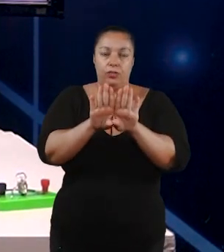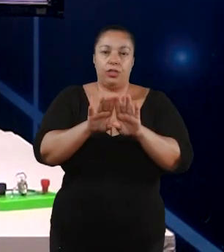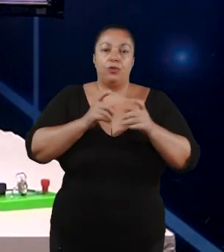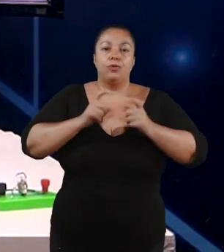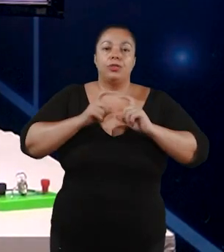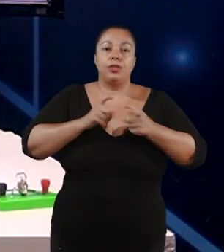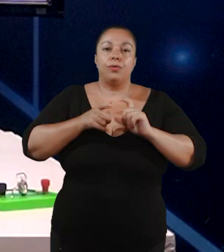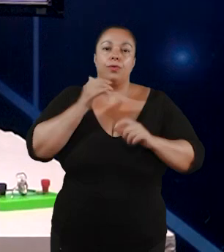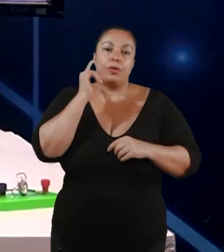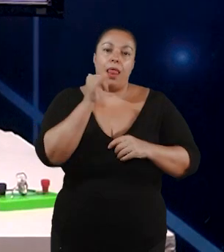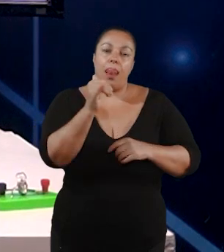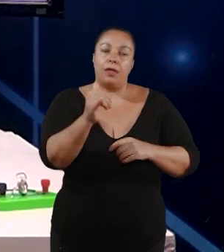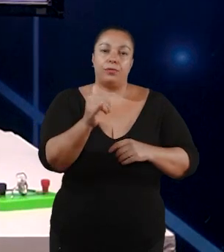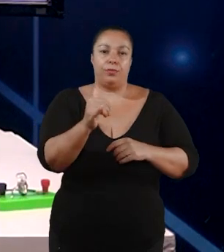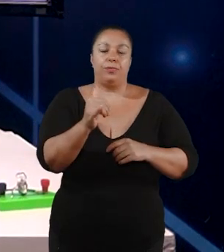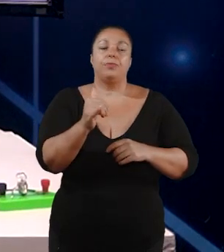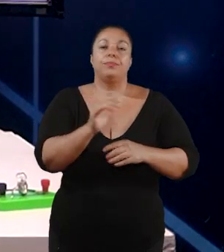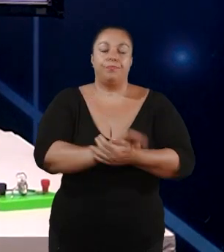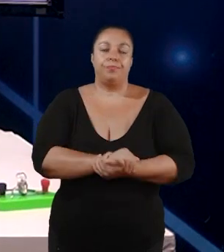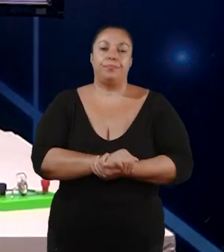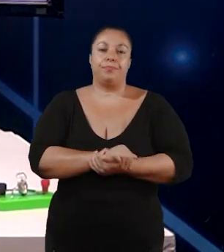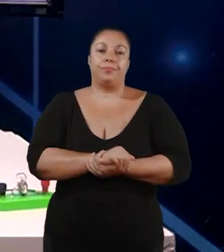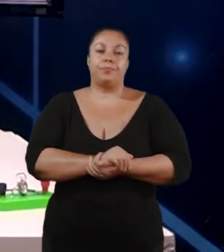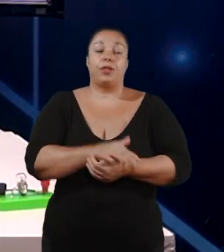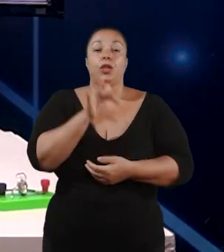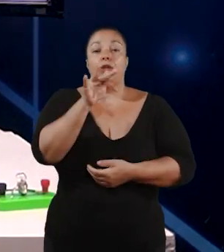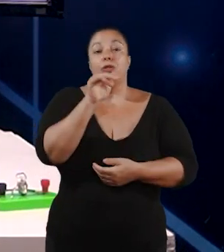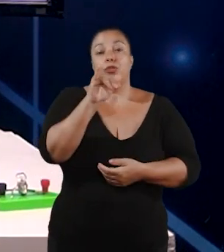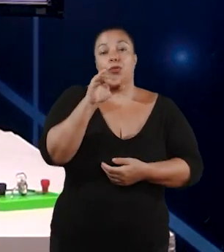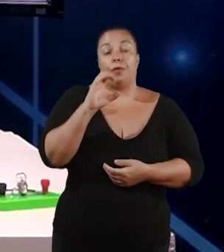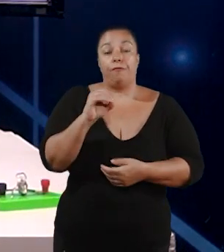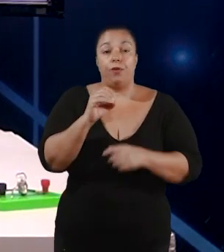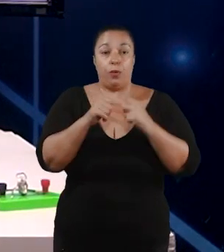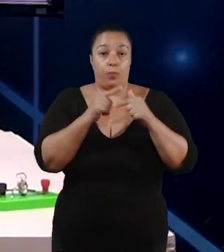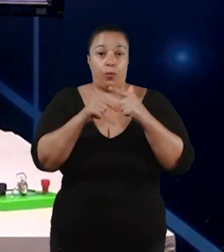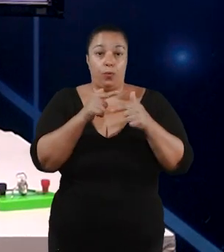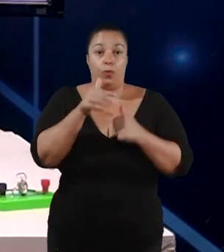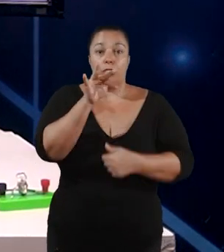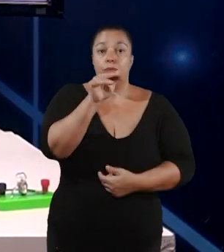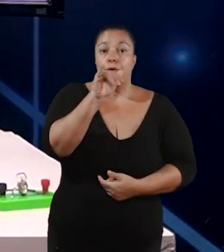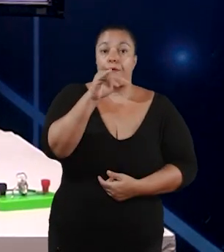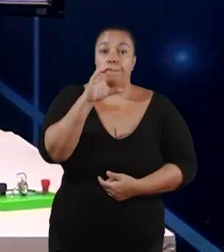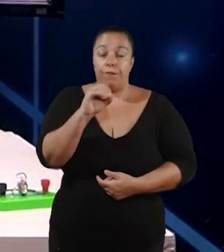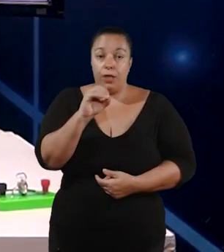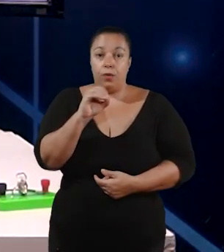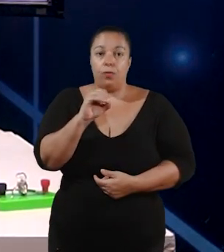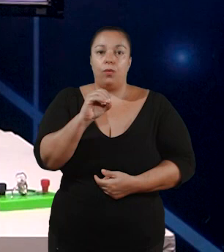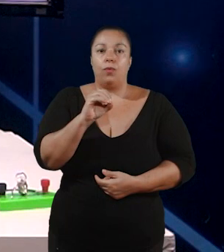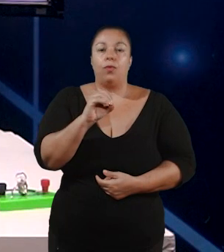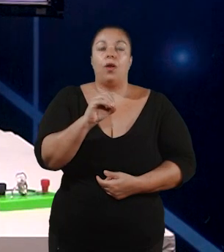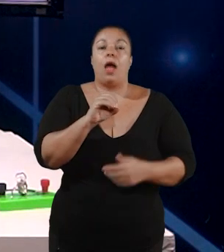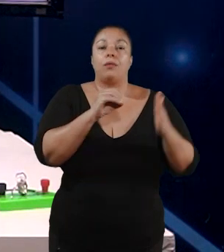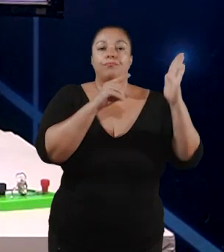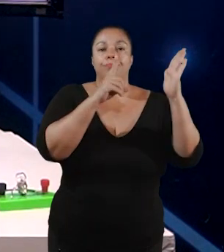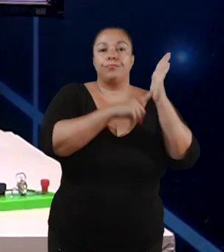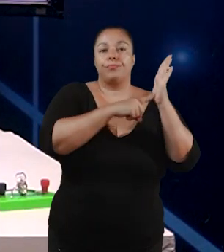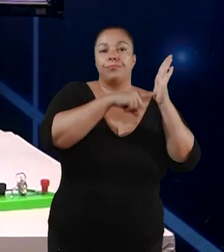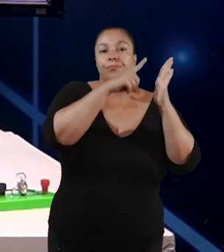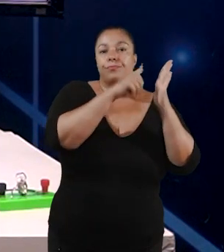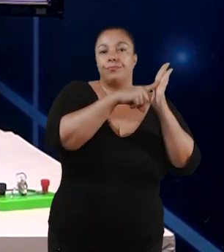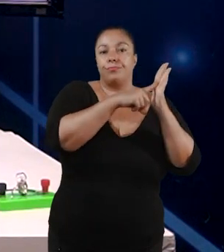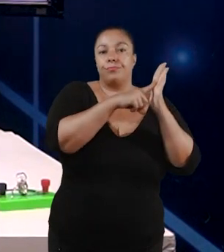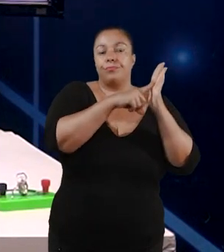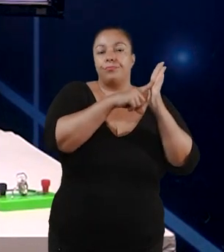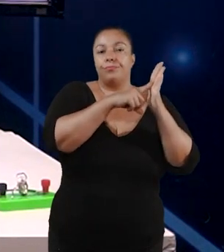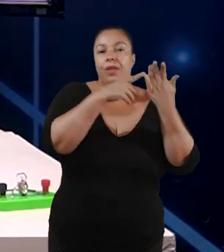eu tirar o contato, né, de um fio com o outro, quer dizer, eu mexi no meu interruptor da minha chave, esse circuito é interrompido